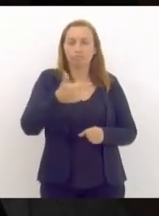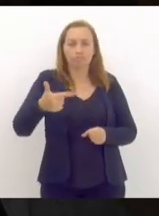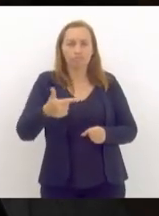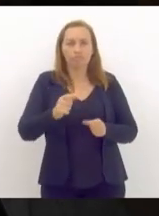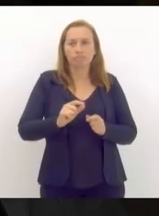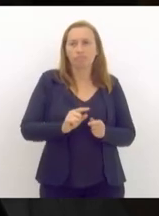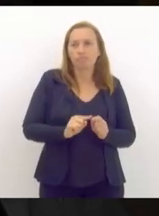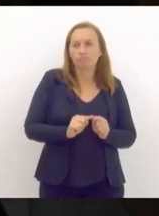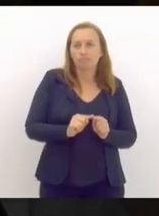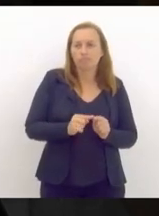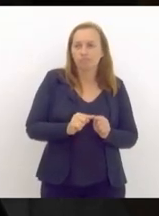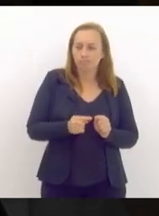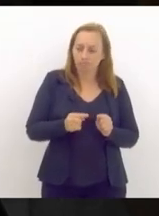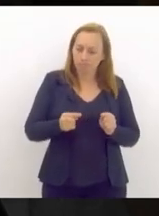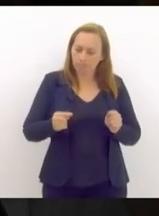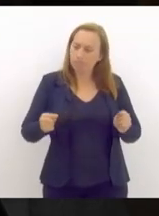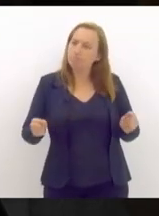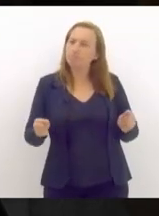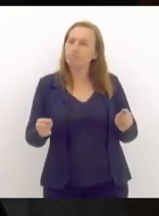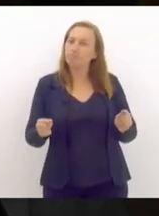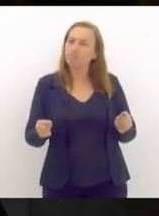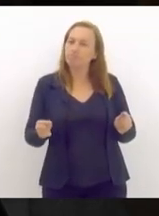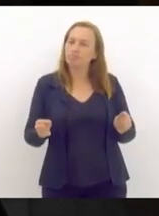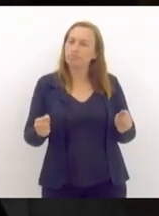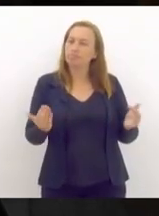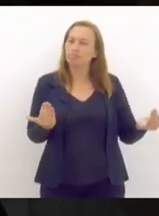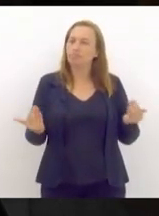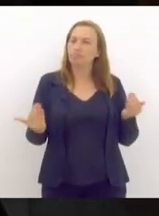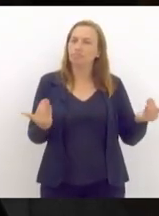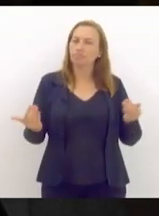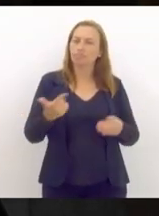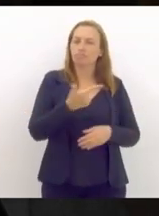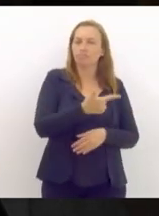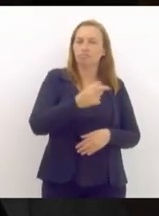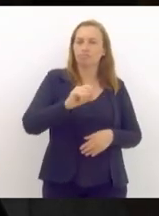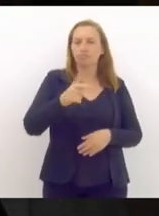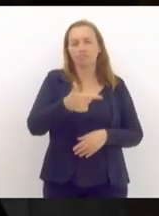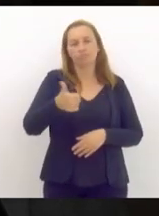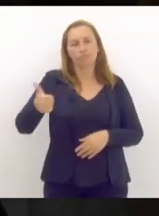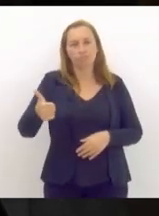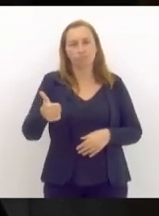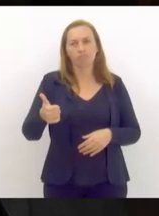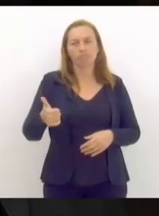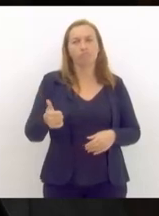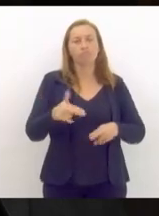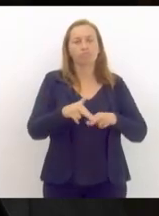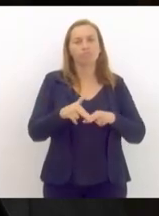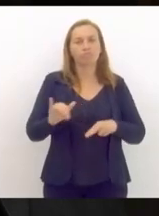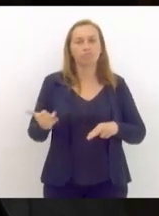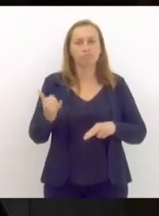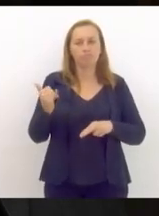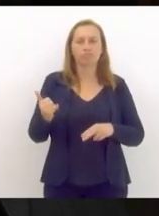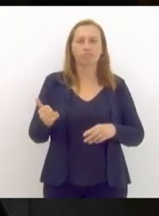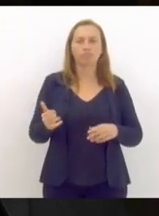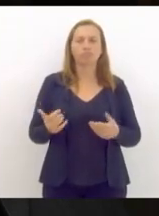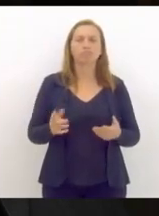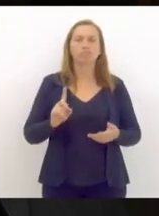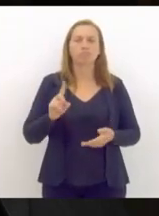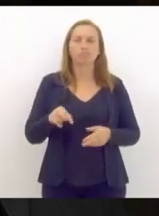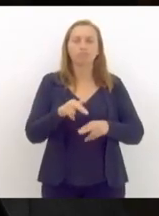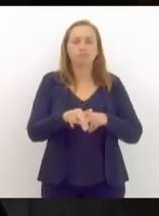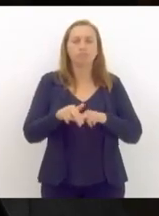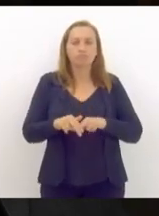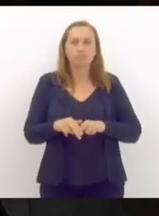2021, inclusive levando em conta a inflação. Isso era condição para